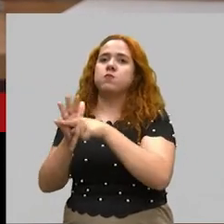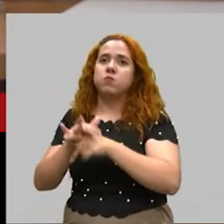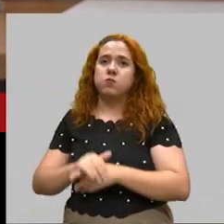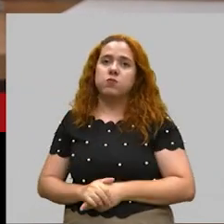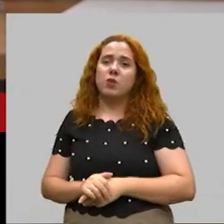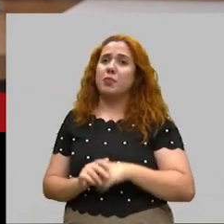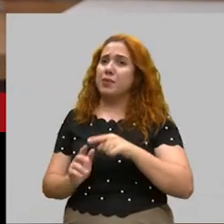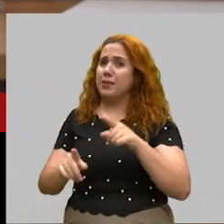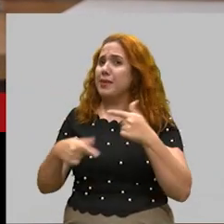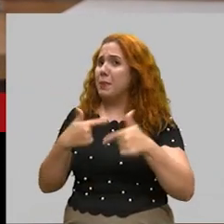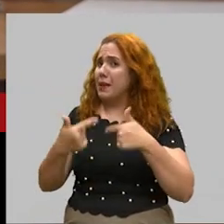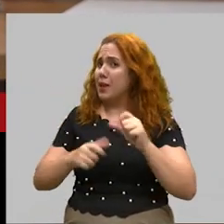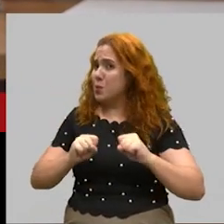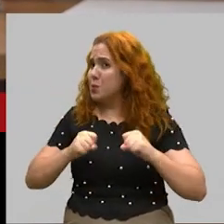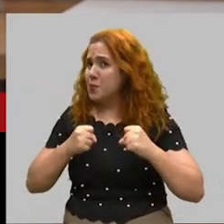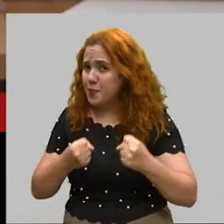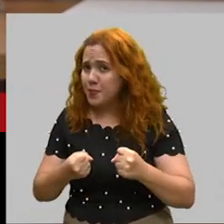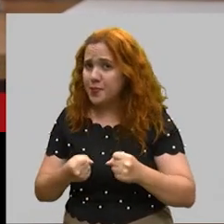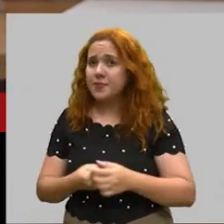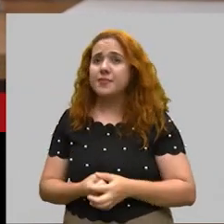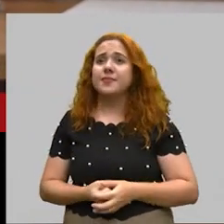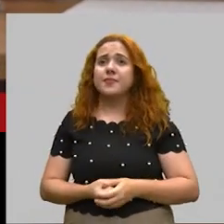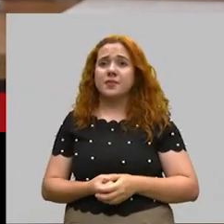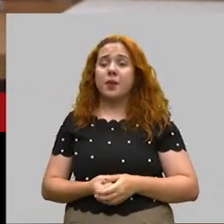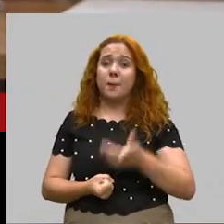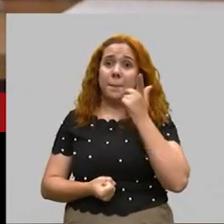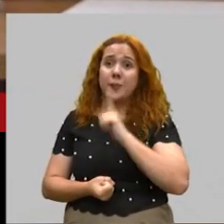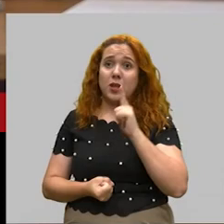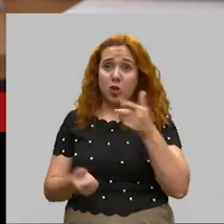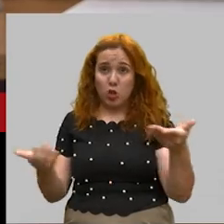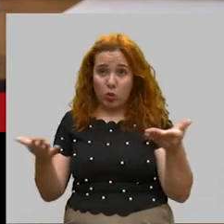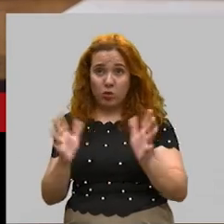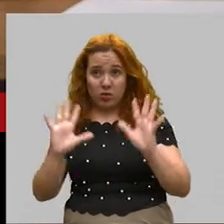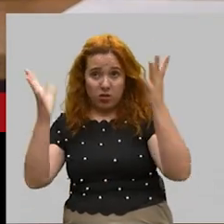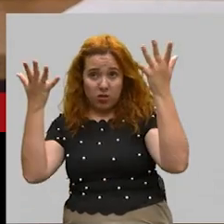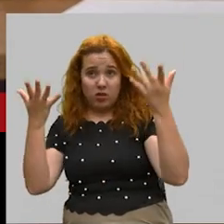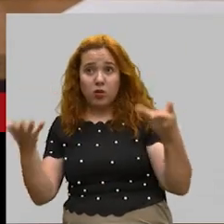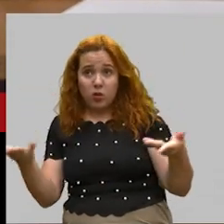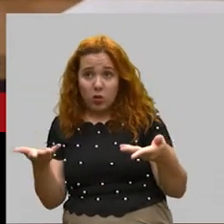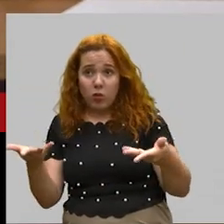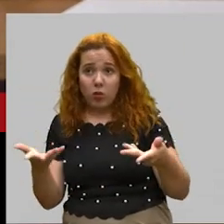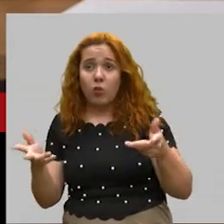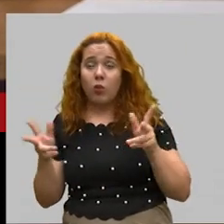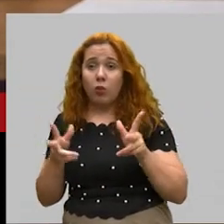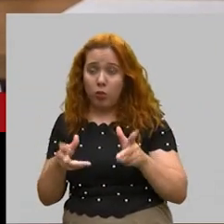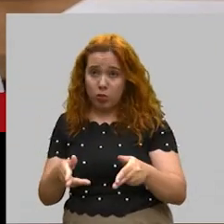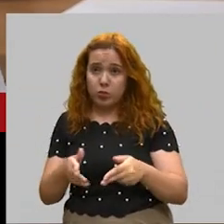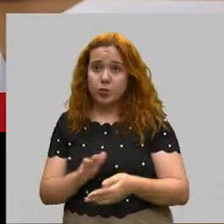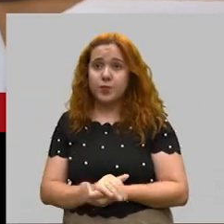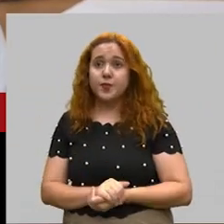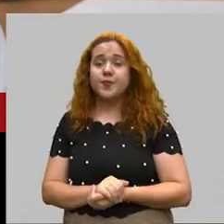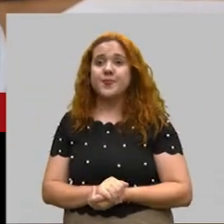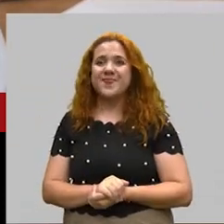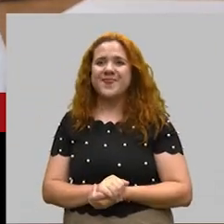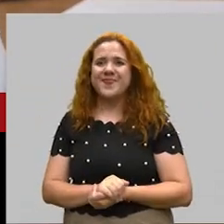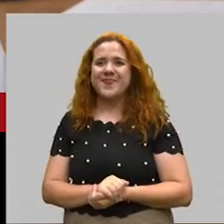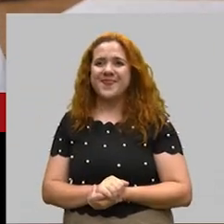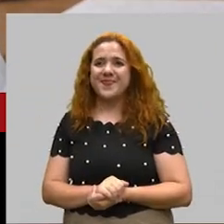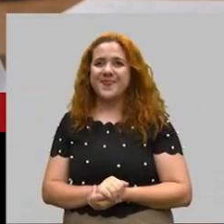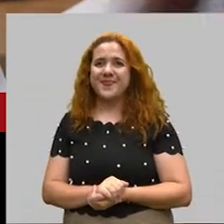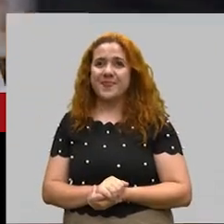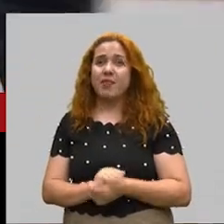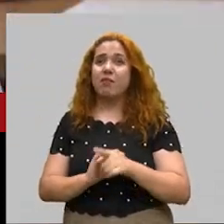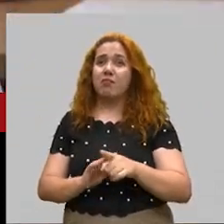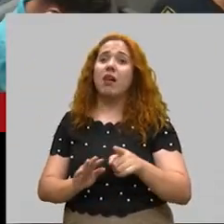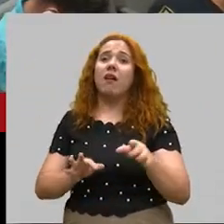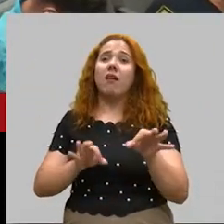duramente né para que esse evento acontecesse da forma que está acontecendo E aí lembrar que nessa rede Mineira